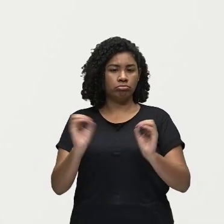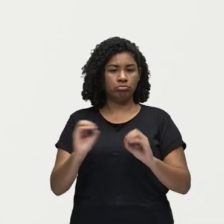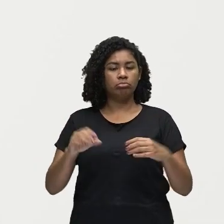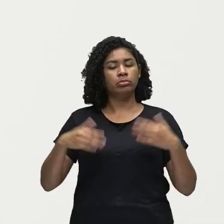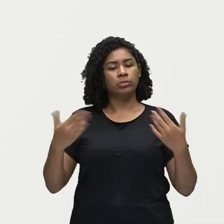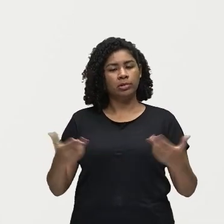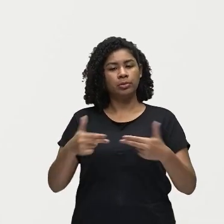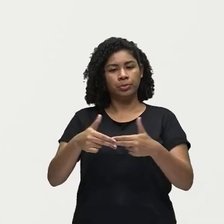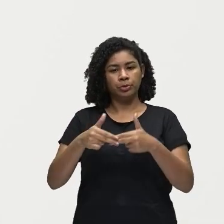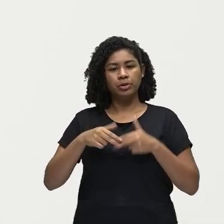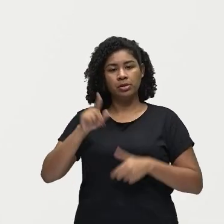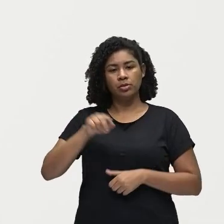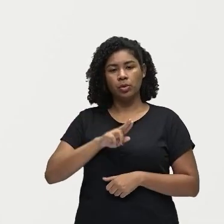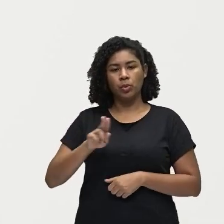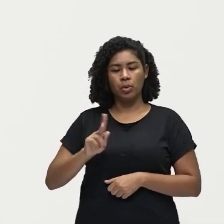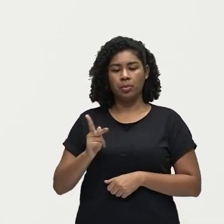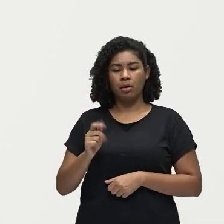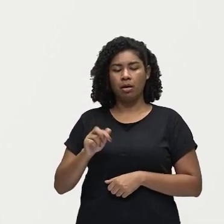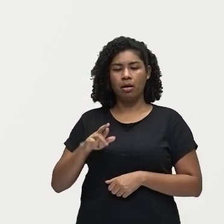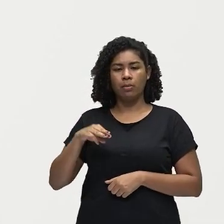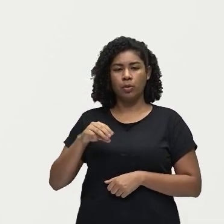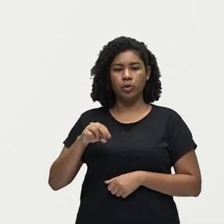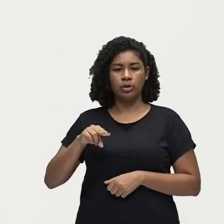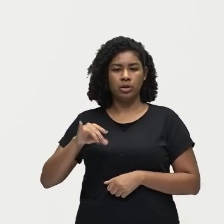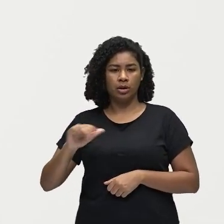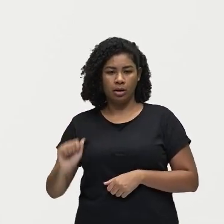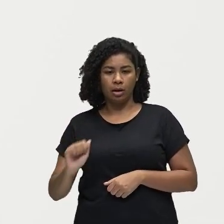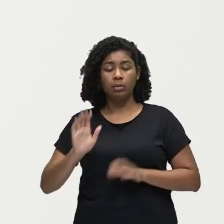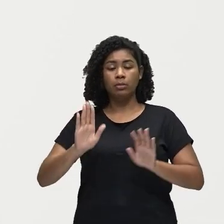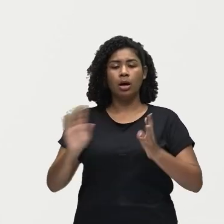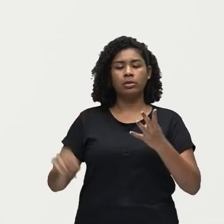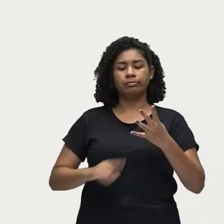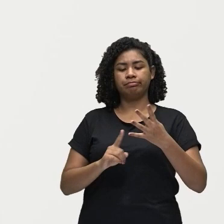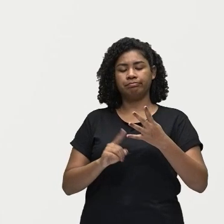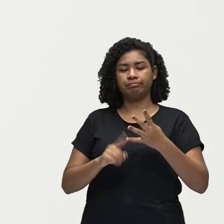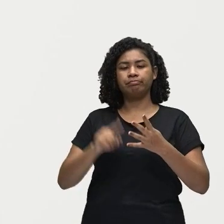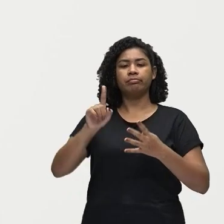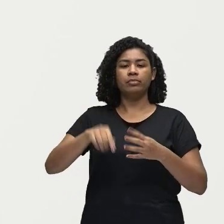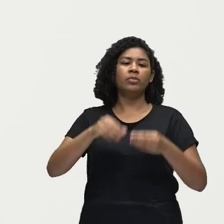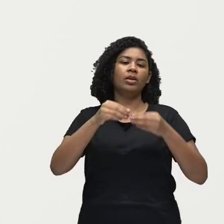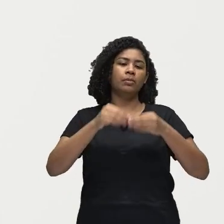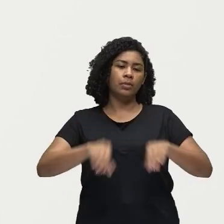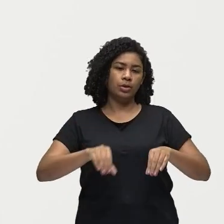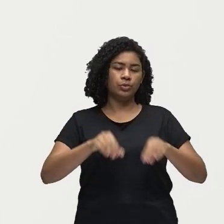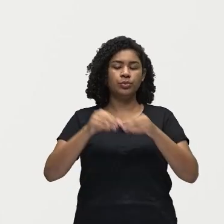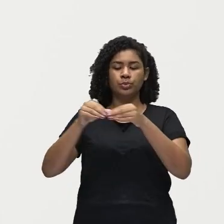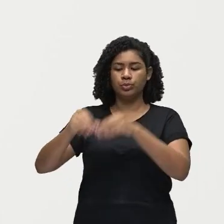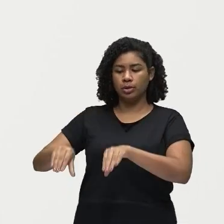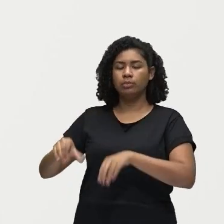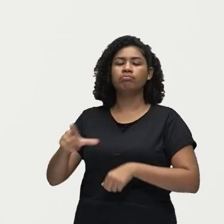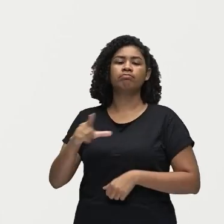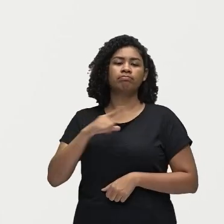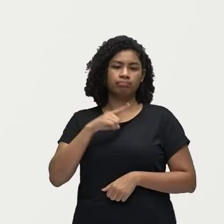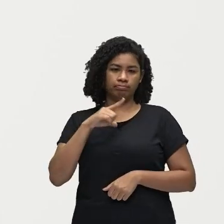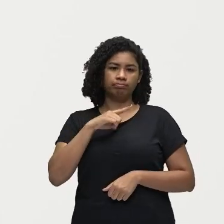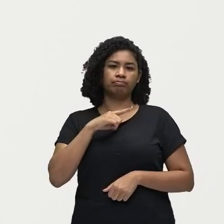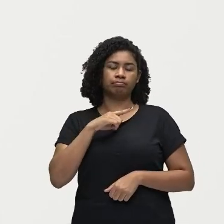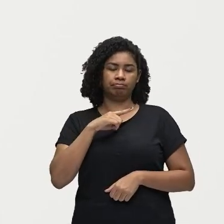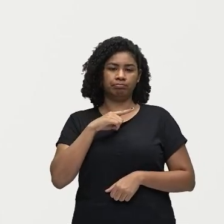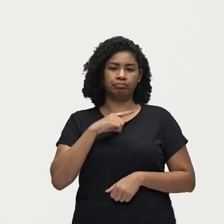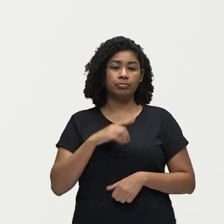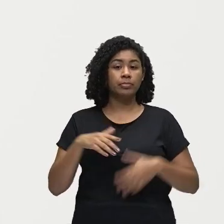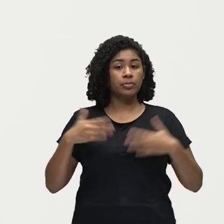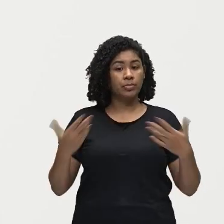sai perdendo. E desarmônica ocorre pelo menos prejuízo para uma espécie.